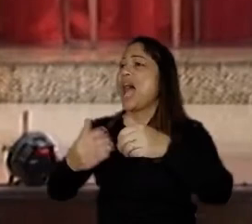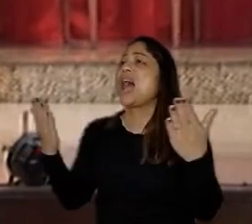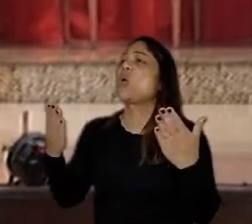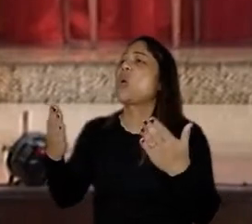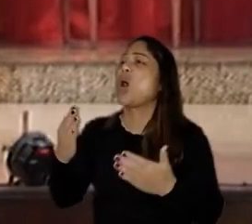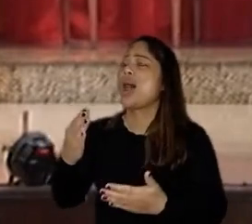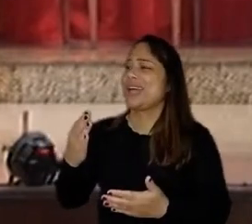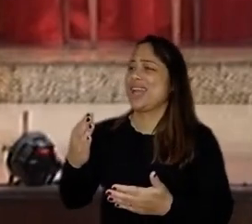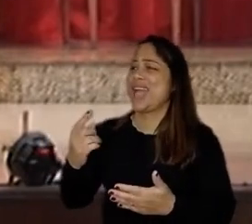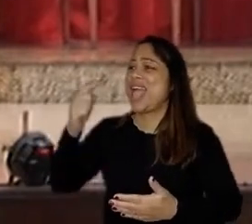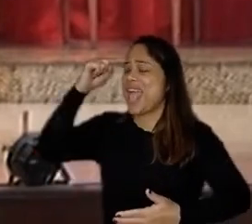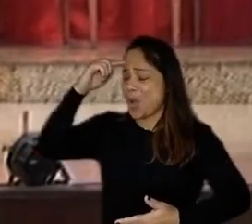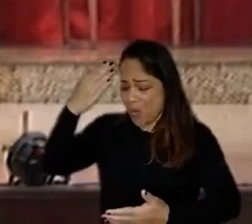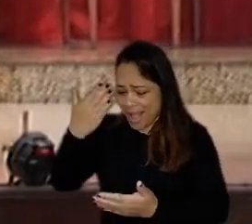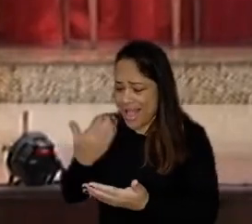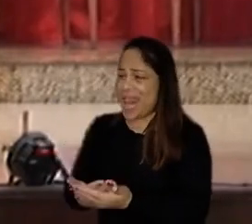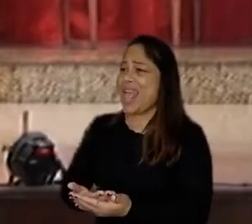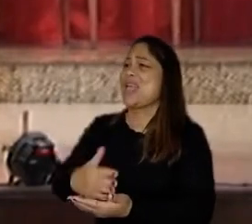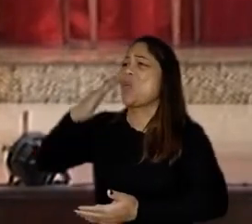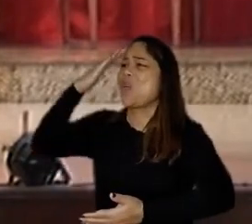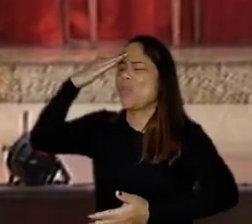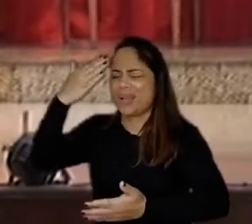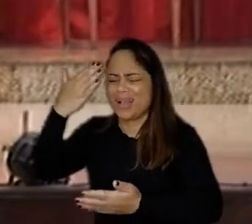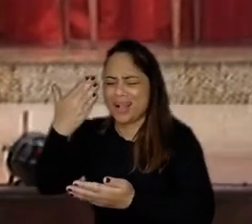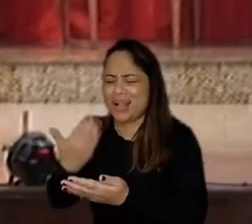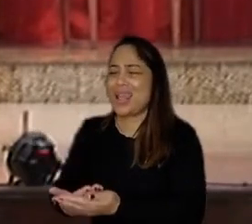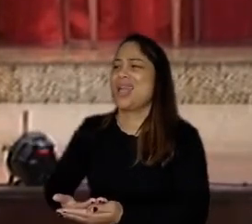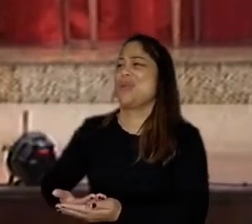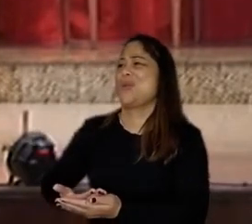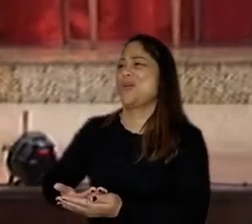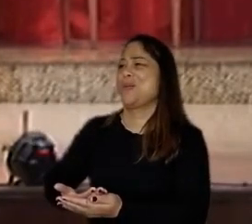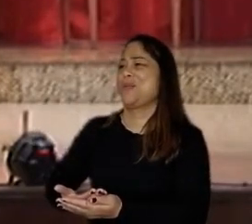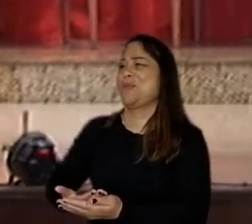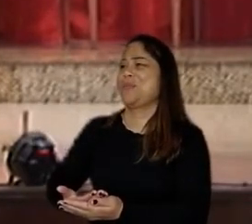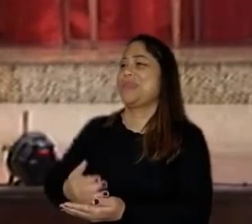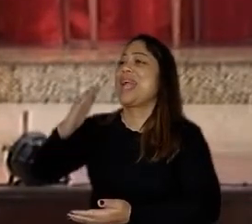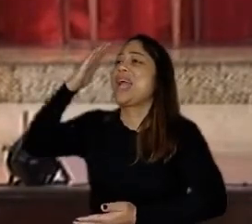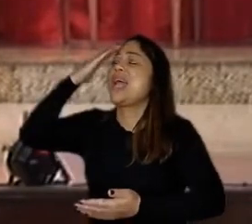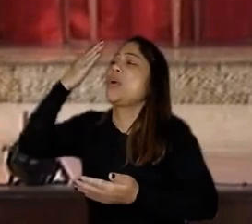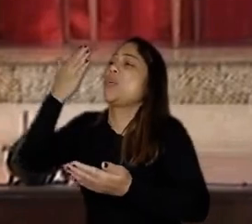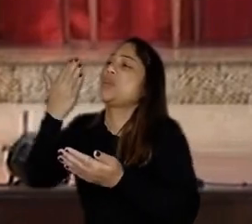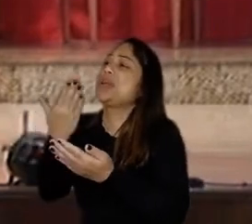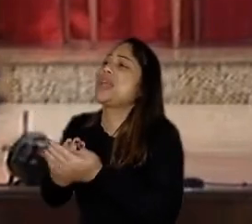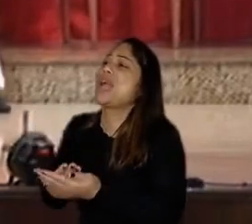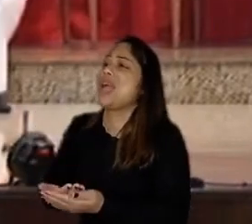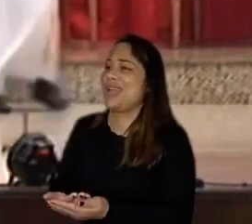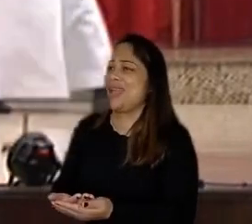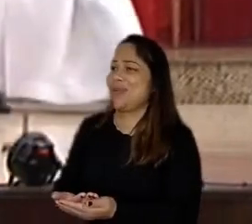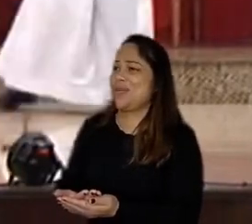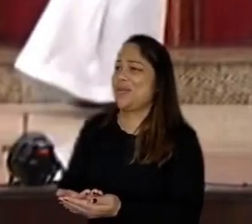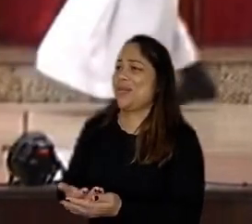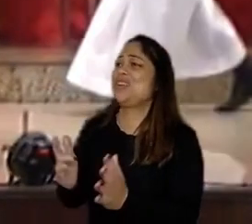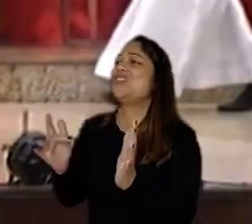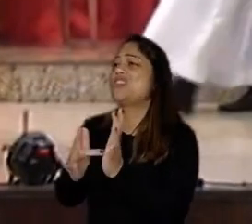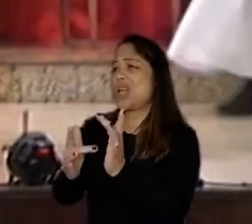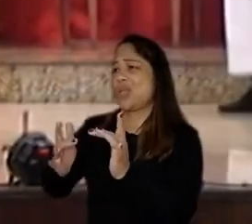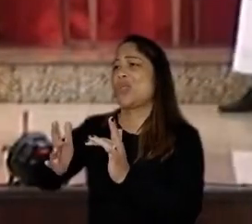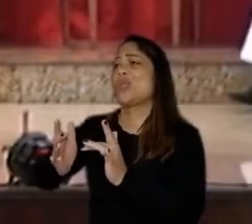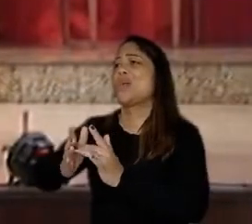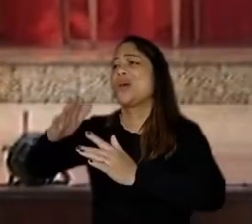eu digo que eu creio, Jesus. Eu quero te dizer, eu creio sim, Jesus,